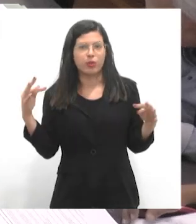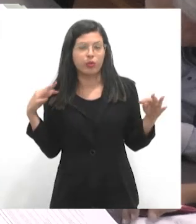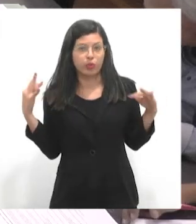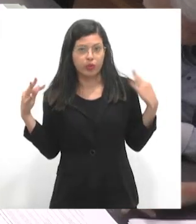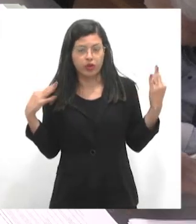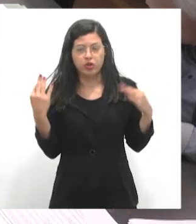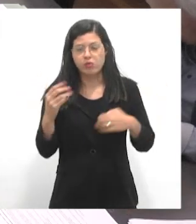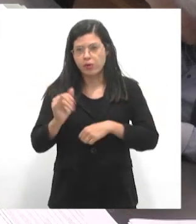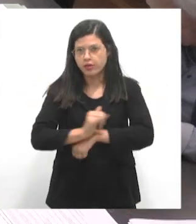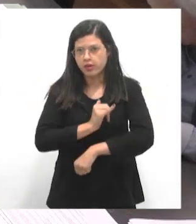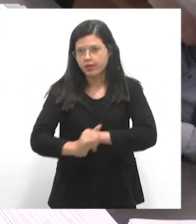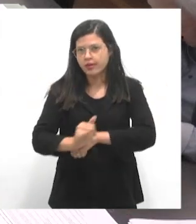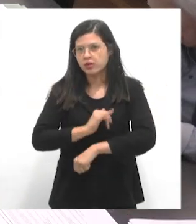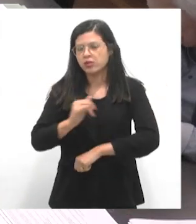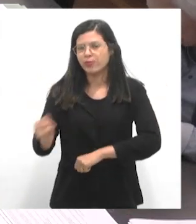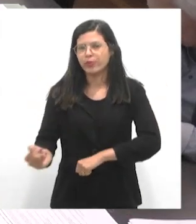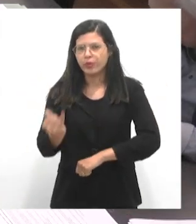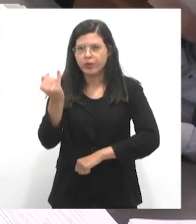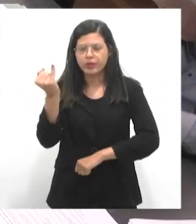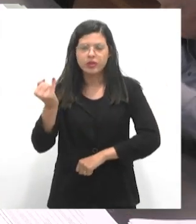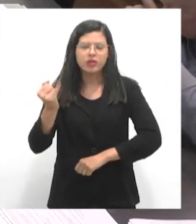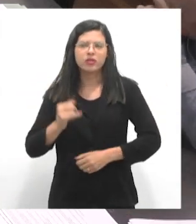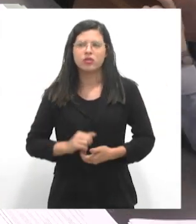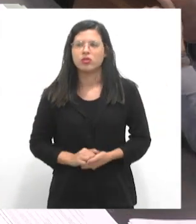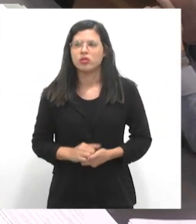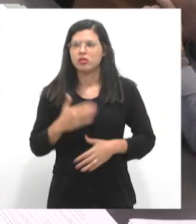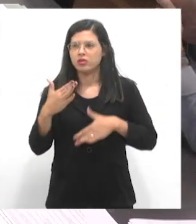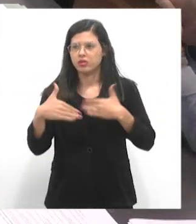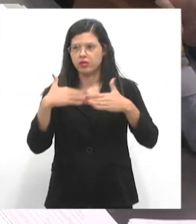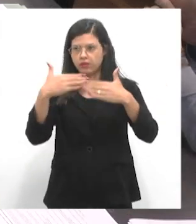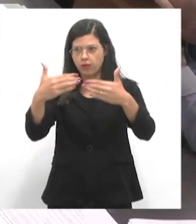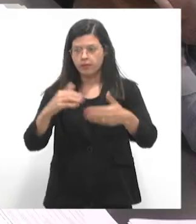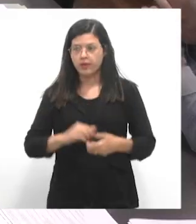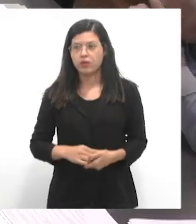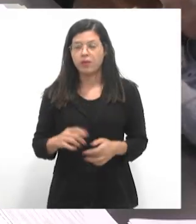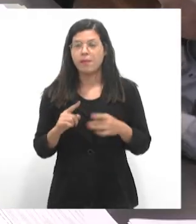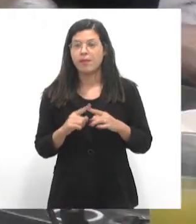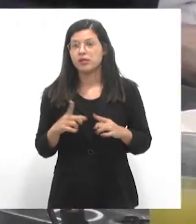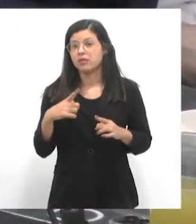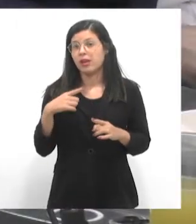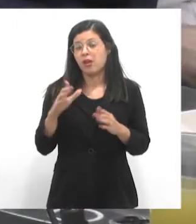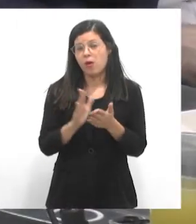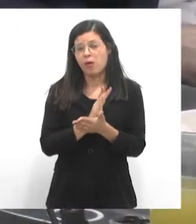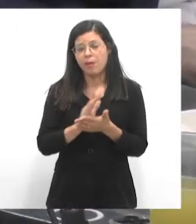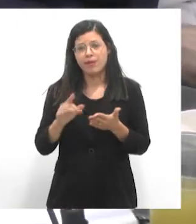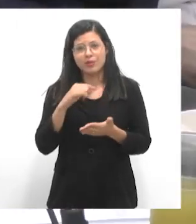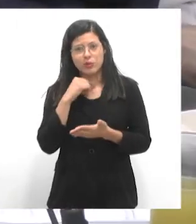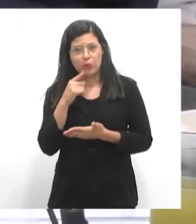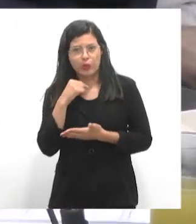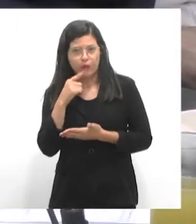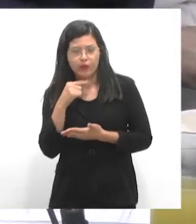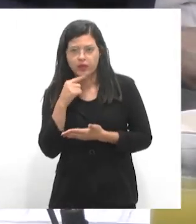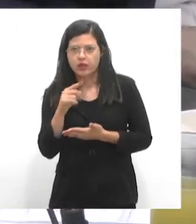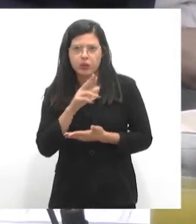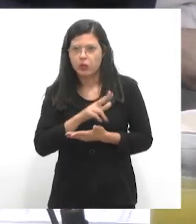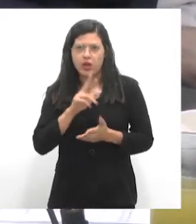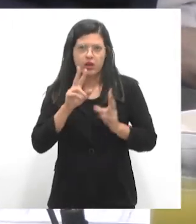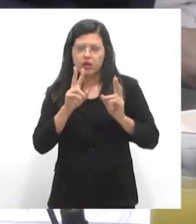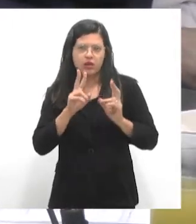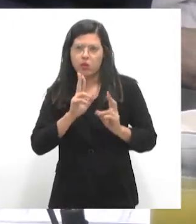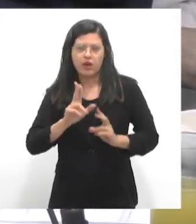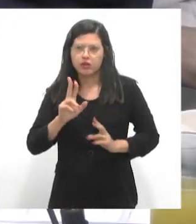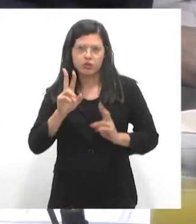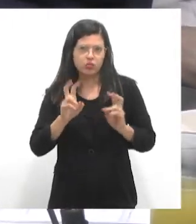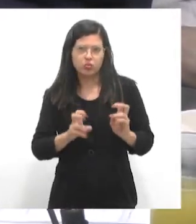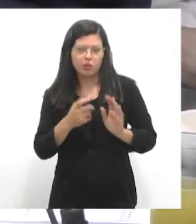para o desenvolvimento, como é o Rio de Janeiro, como instrumento importante de desenvolvimento. Mas eu tenho algumas dúvidas, não quanto ao mérito, que me feriu a ele,